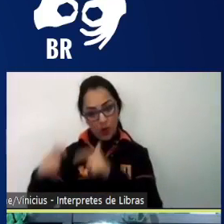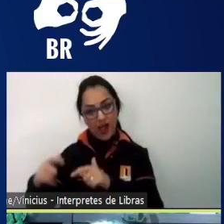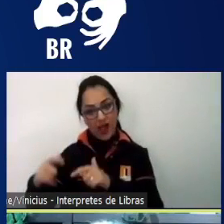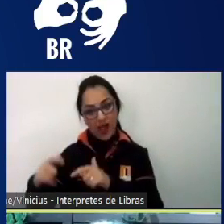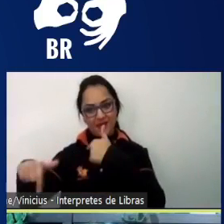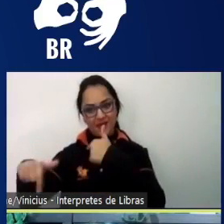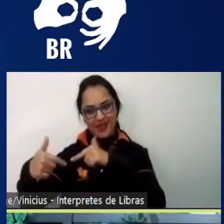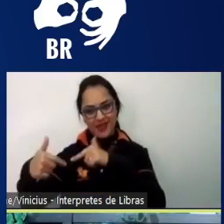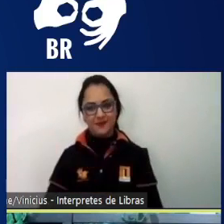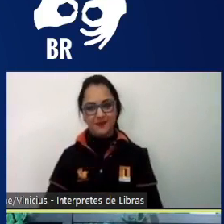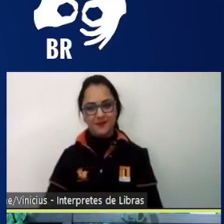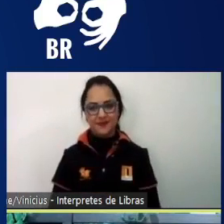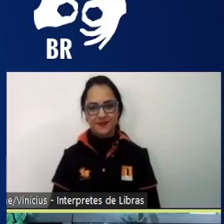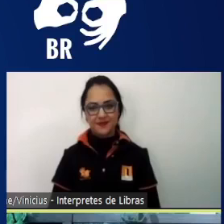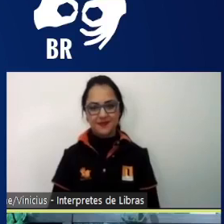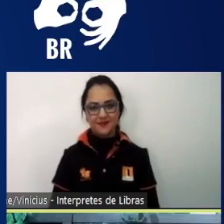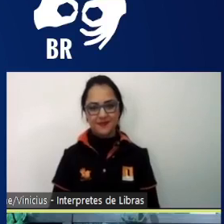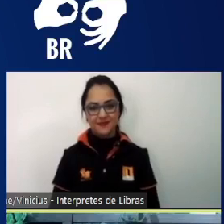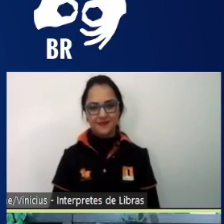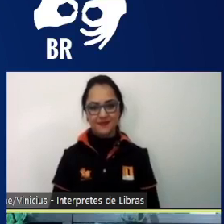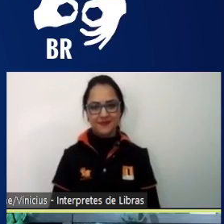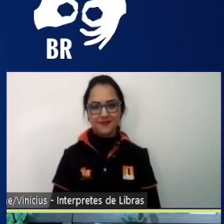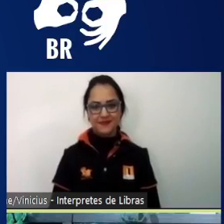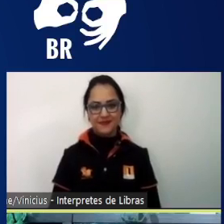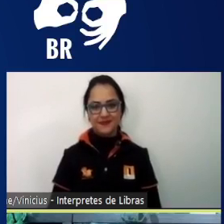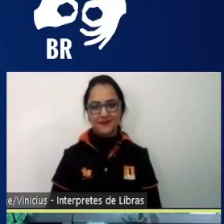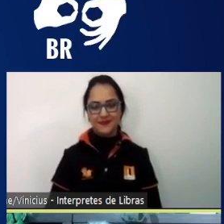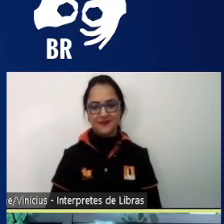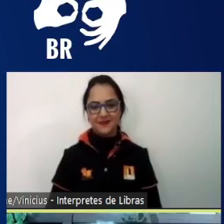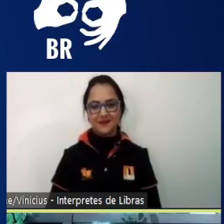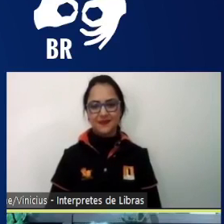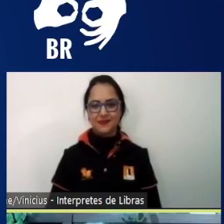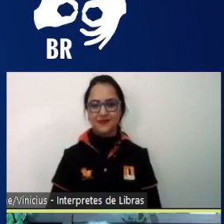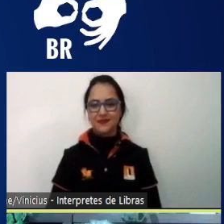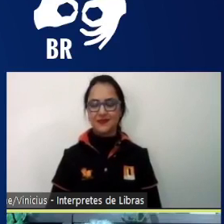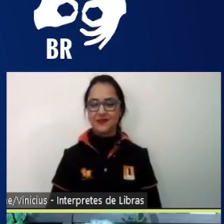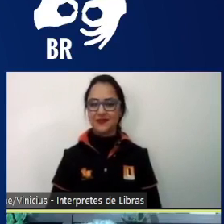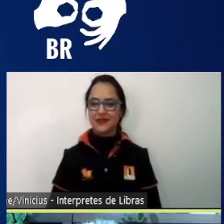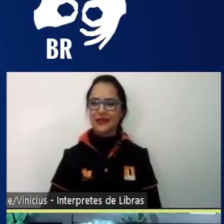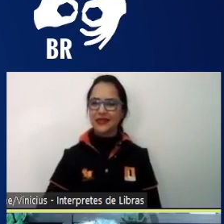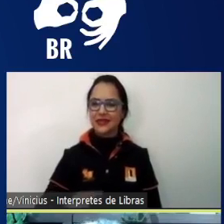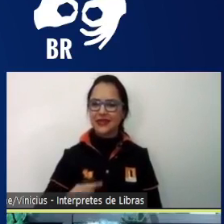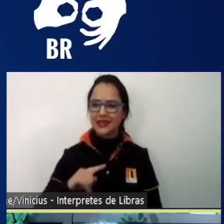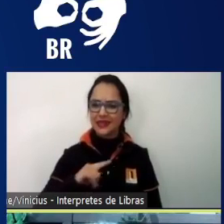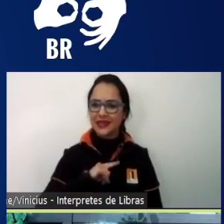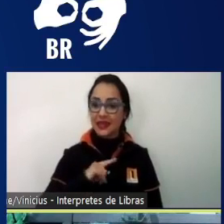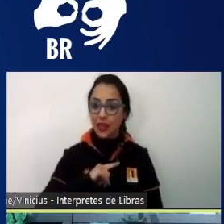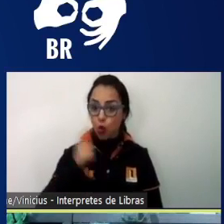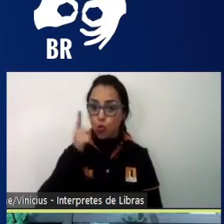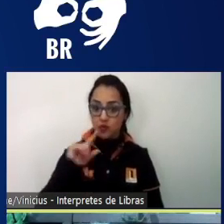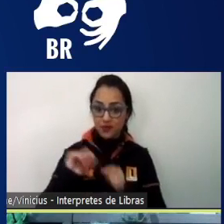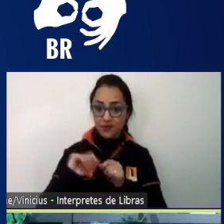exemplo, que possui um potencial enorme e implicações reais.